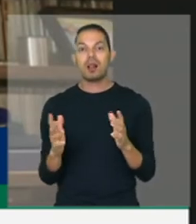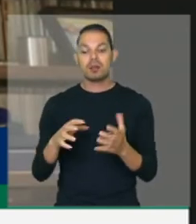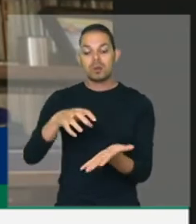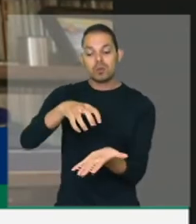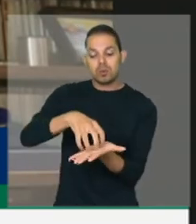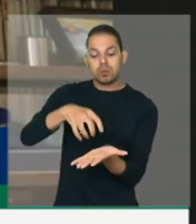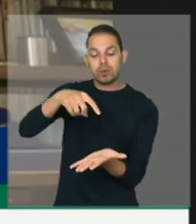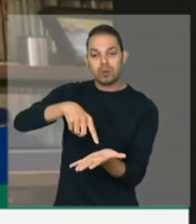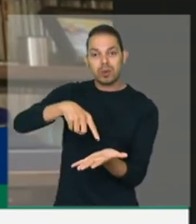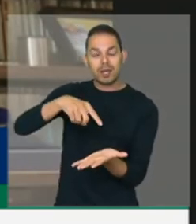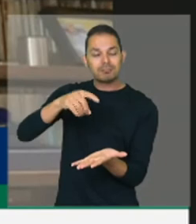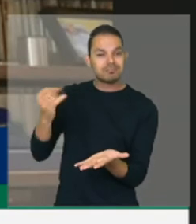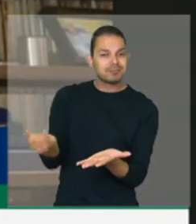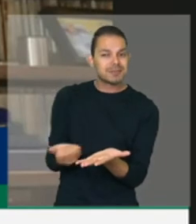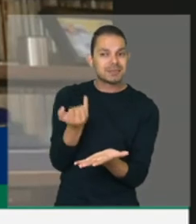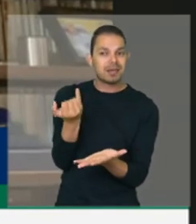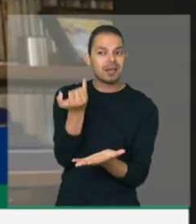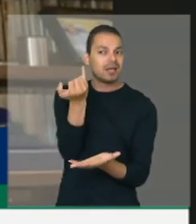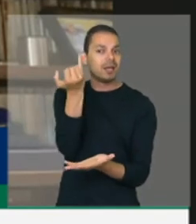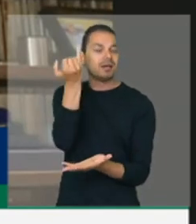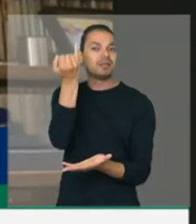é essencialmente